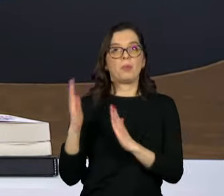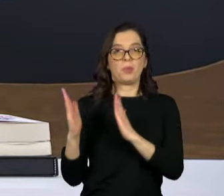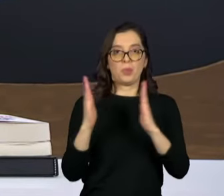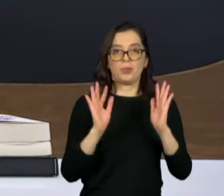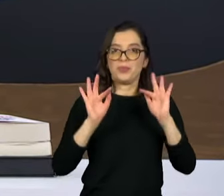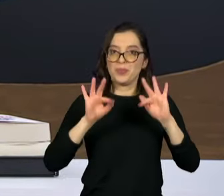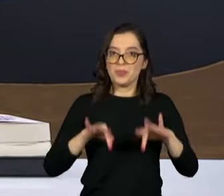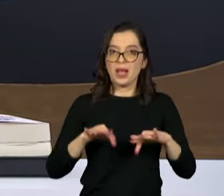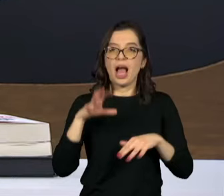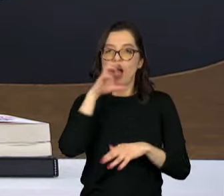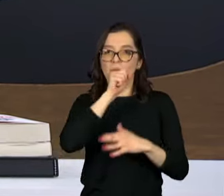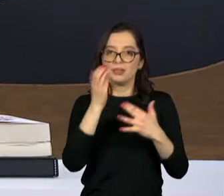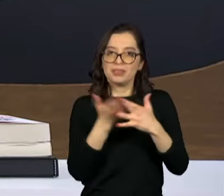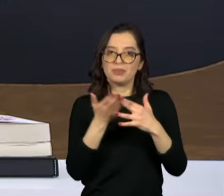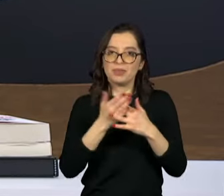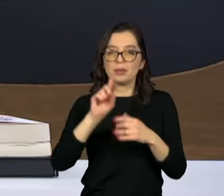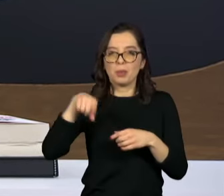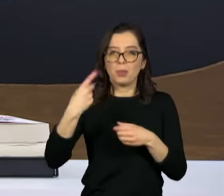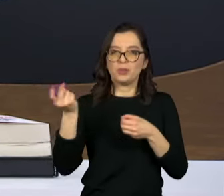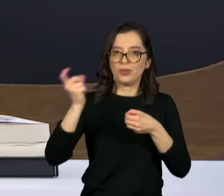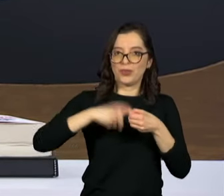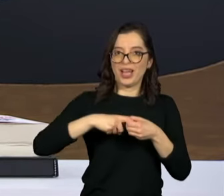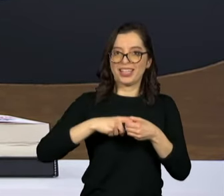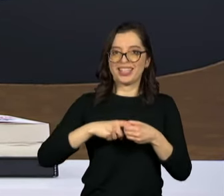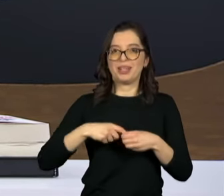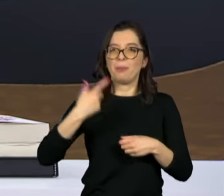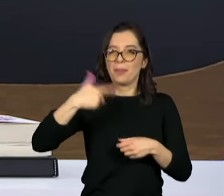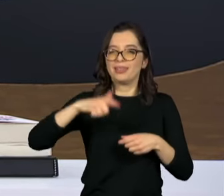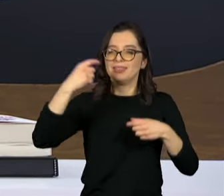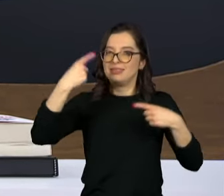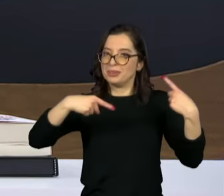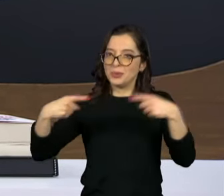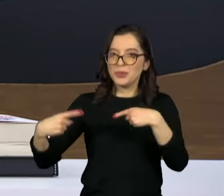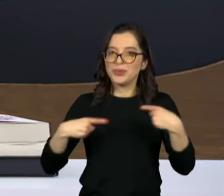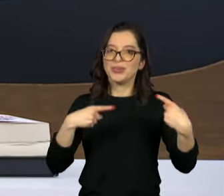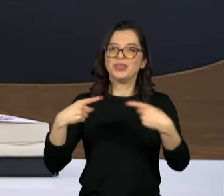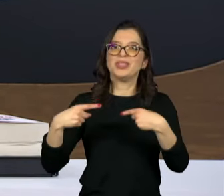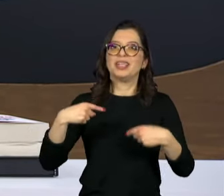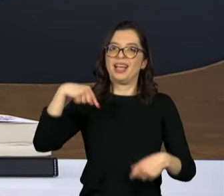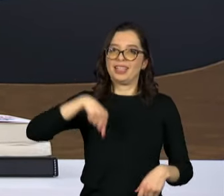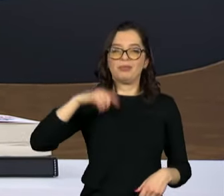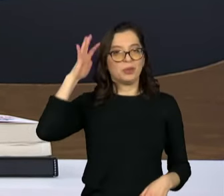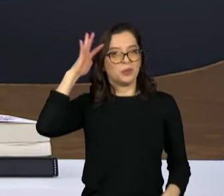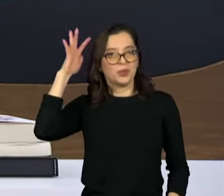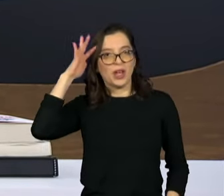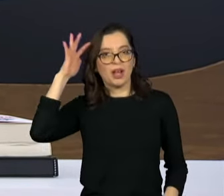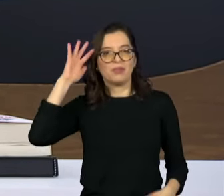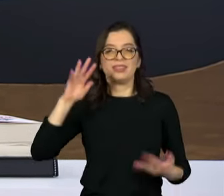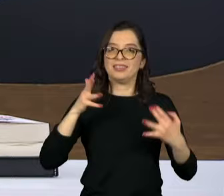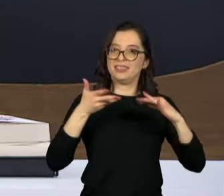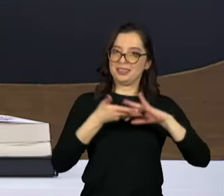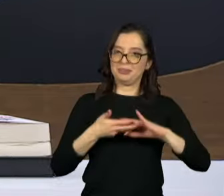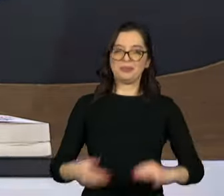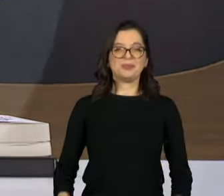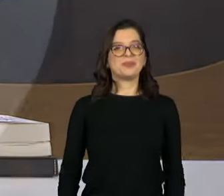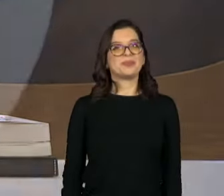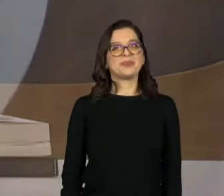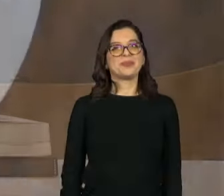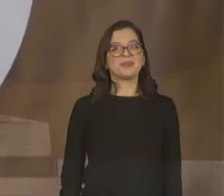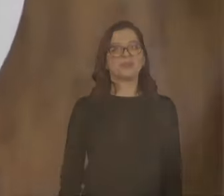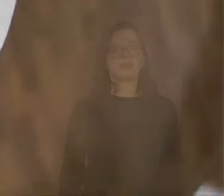vai para um rápido intervalo e volta com muito mais discussão profunda sobre filosofia e cidadania com você.